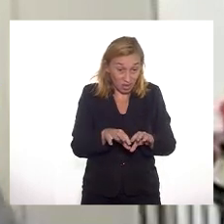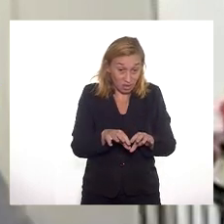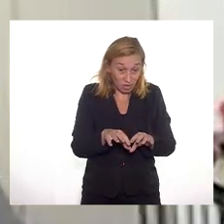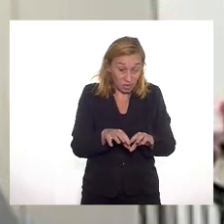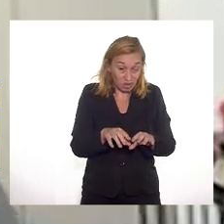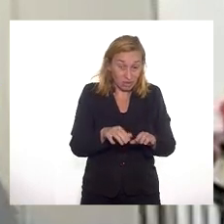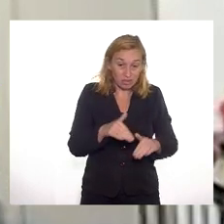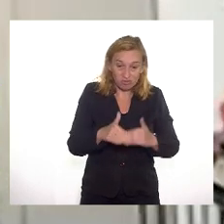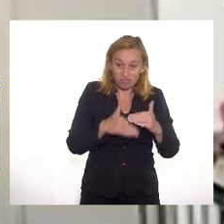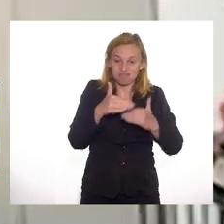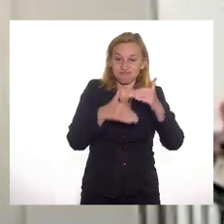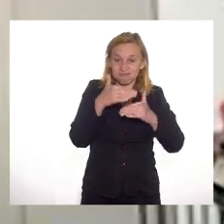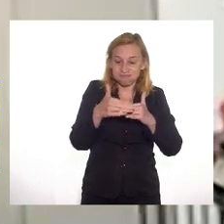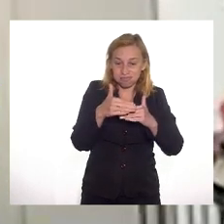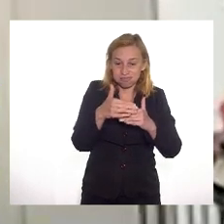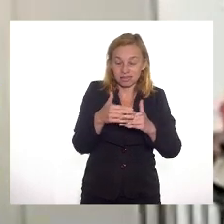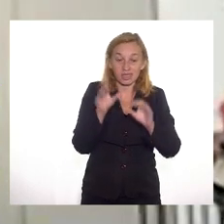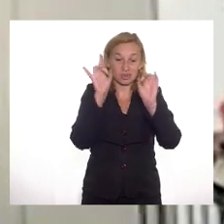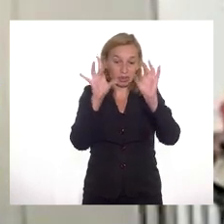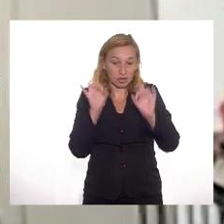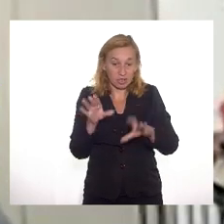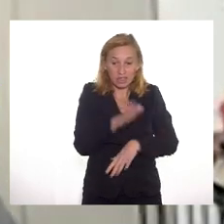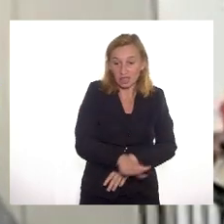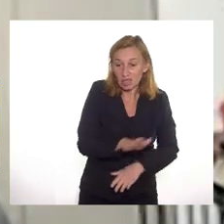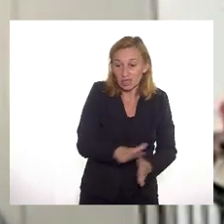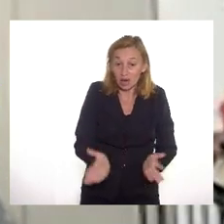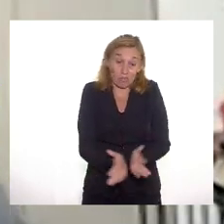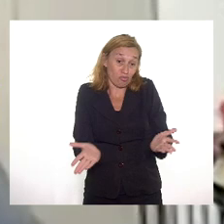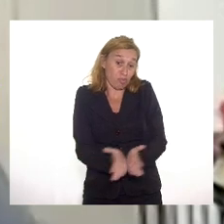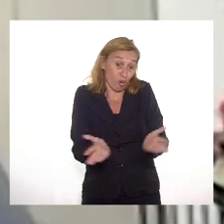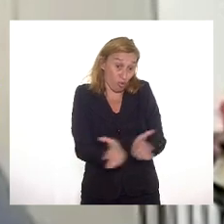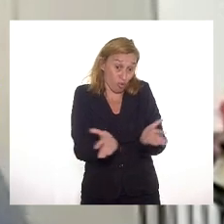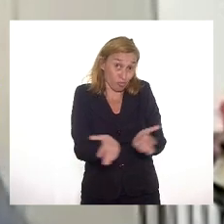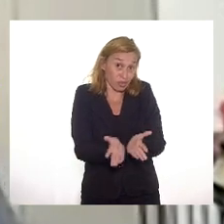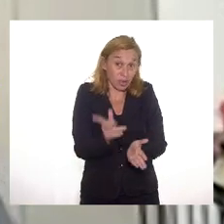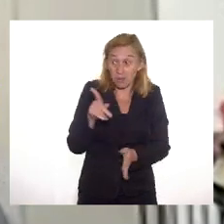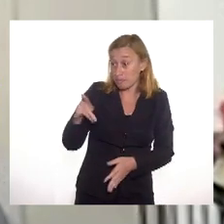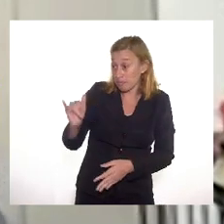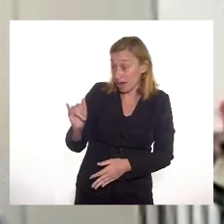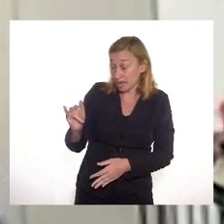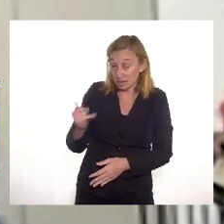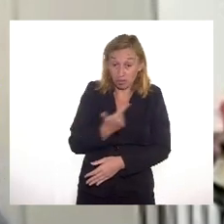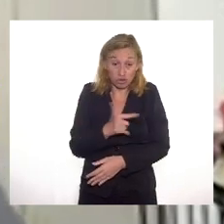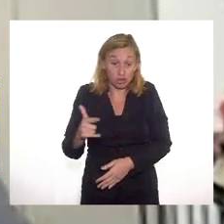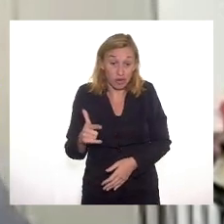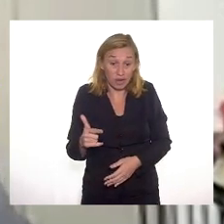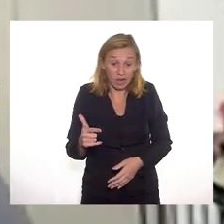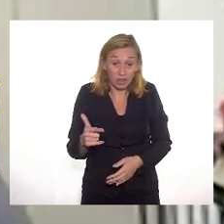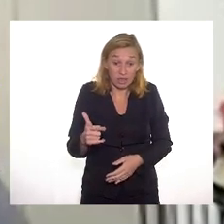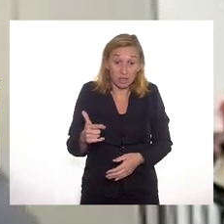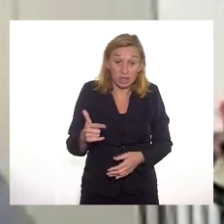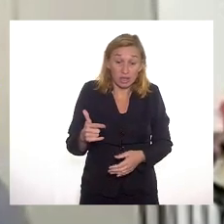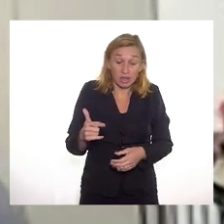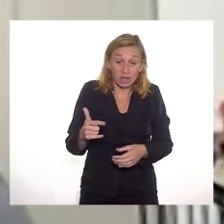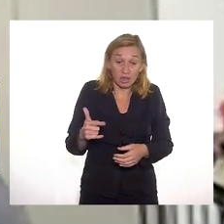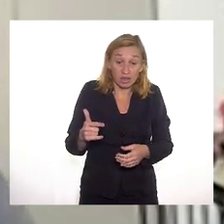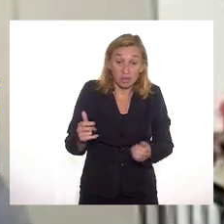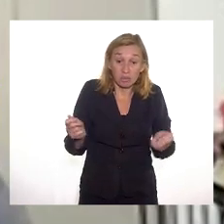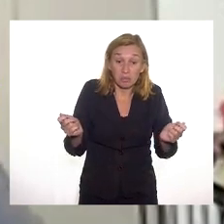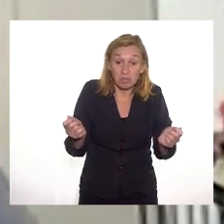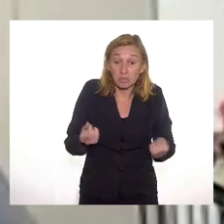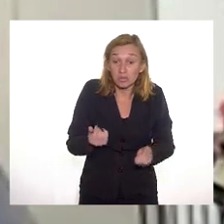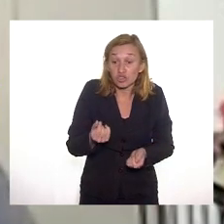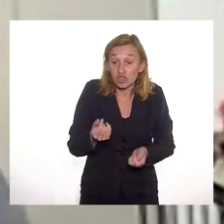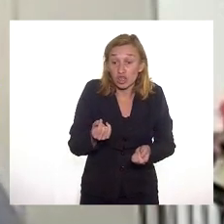o desenvolvimento, especialmente das crianças mais pobres, das crianças cujos pais não tiveram muito tempo, muita